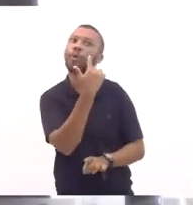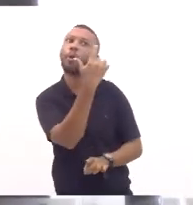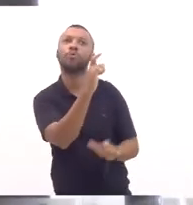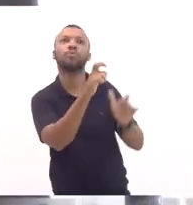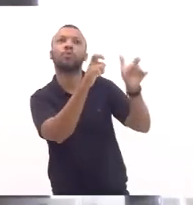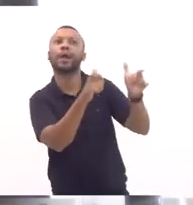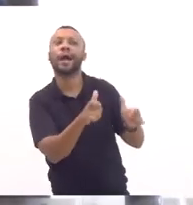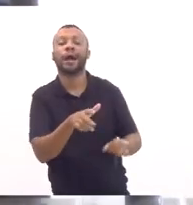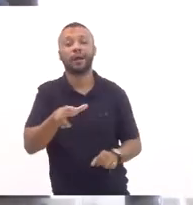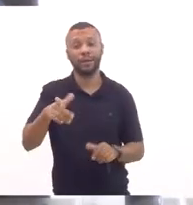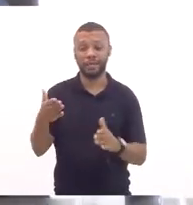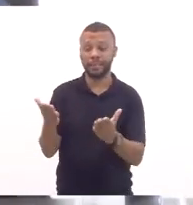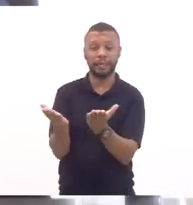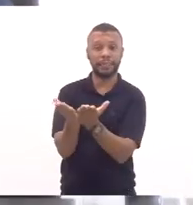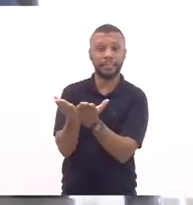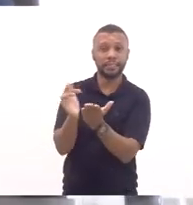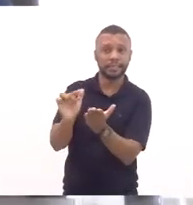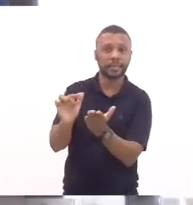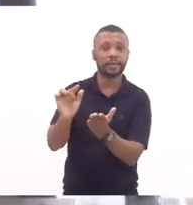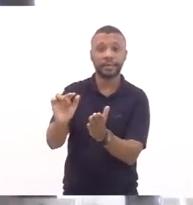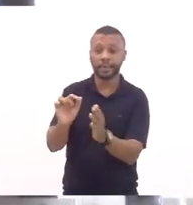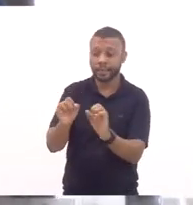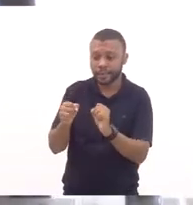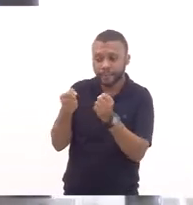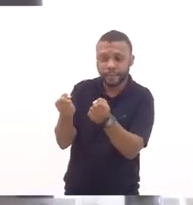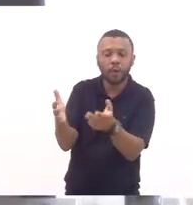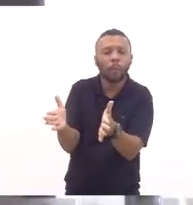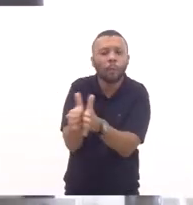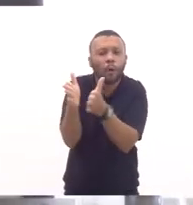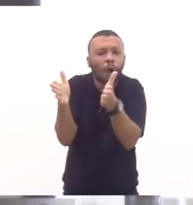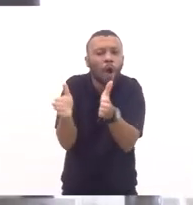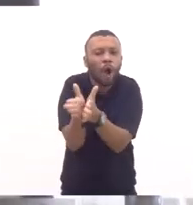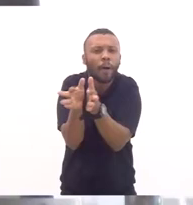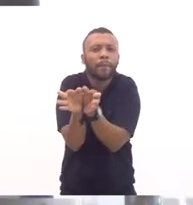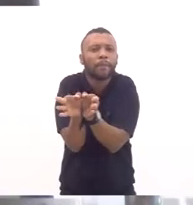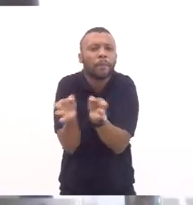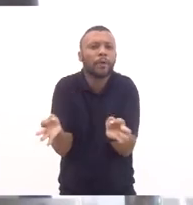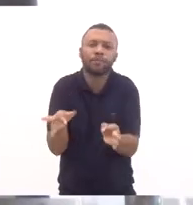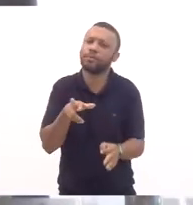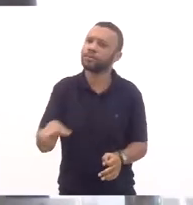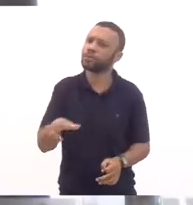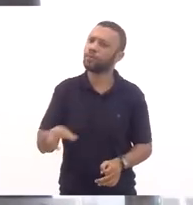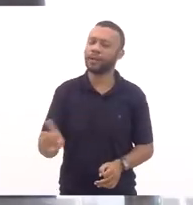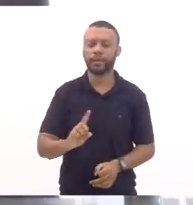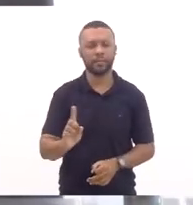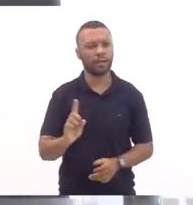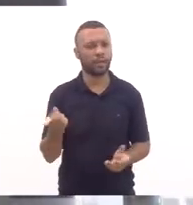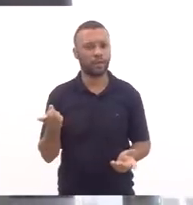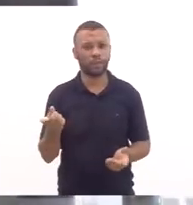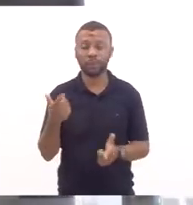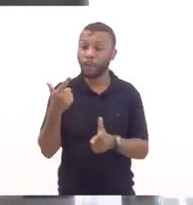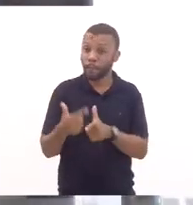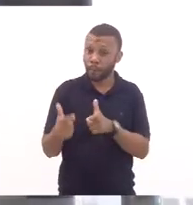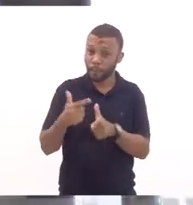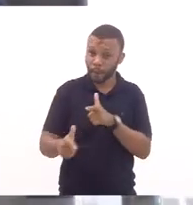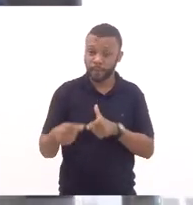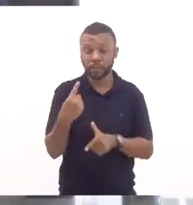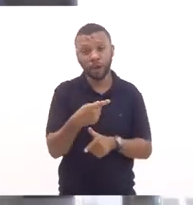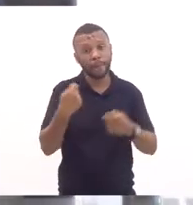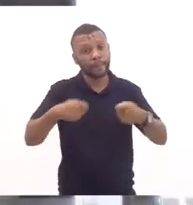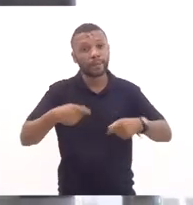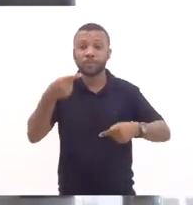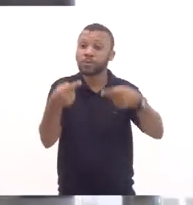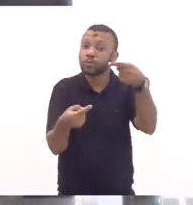não nessa igreja que fala em defender os mais pobres, o mais humilde. Esse é um problema que nós temos que discutir.